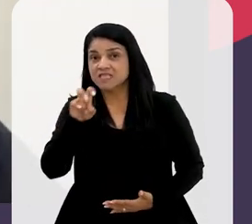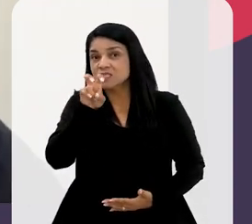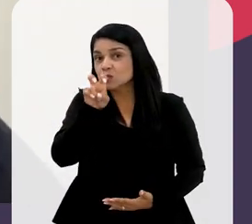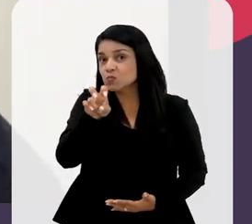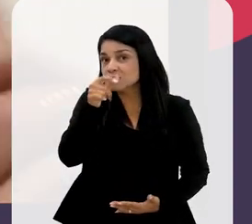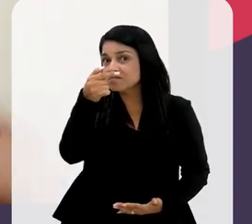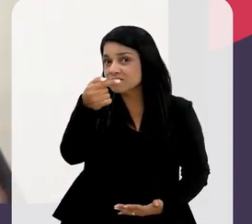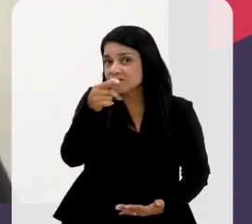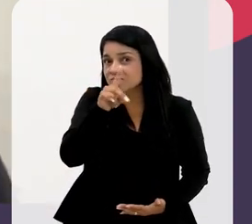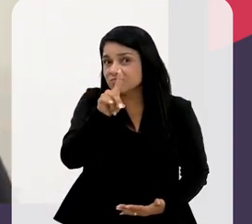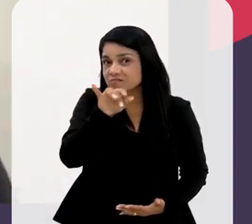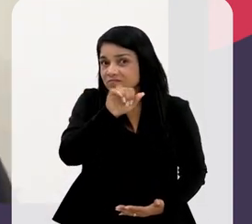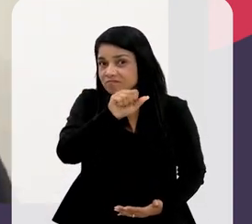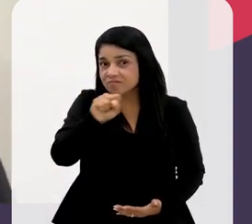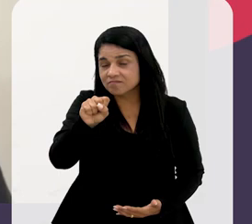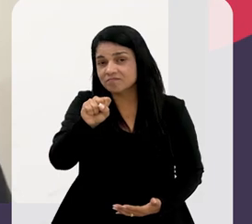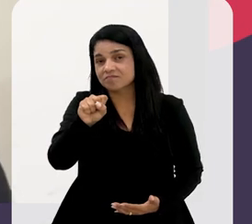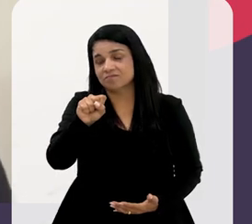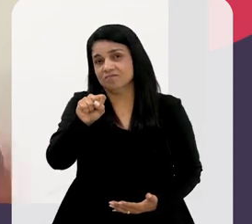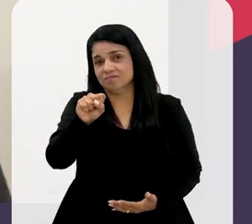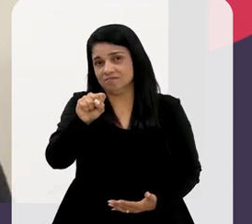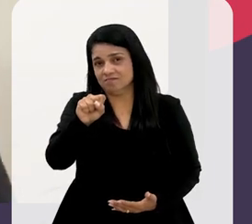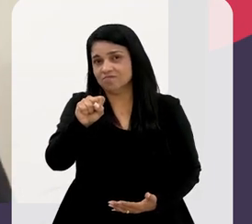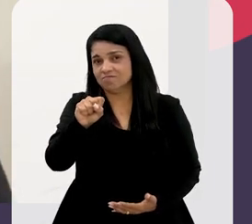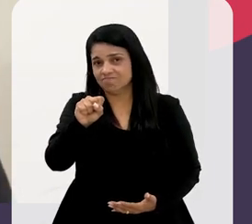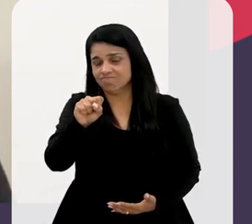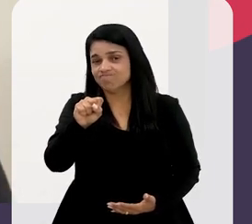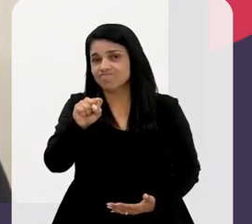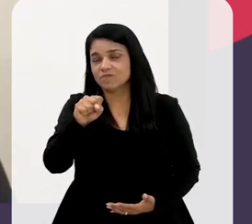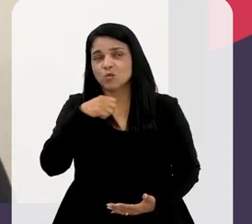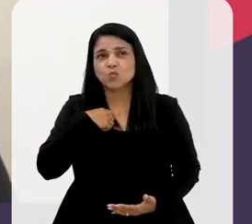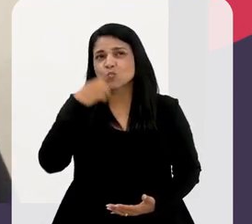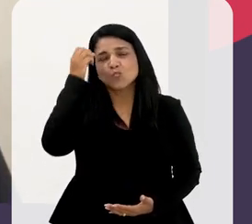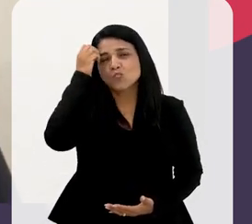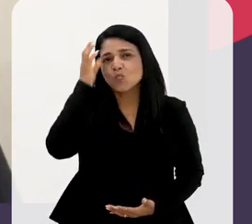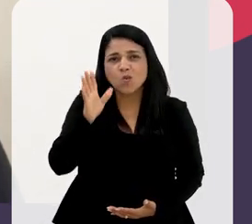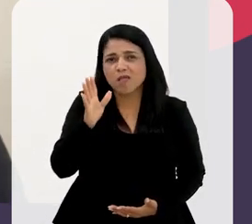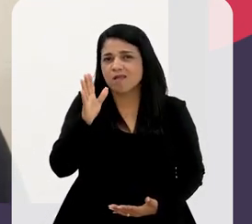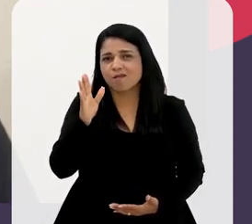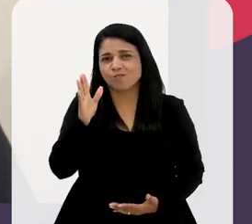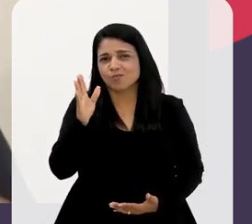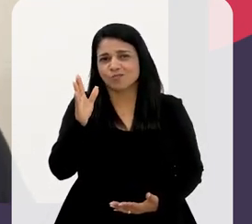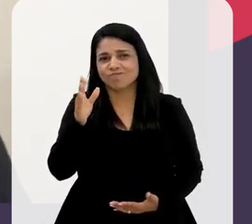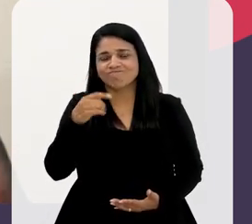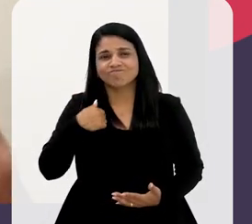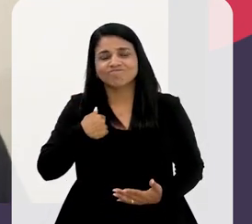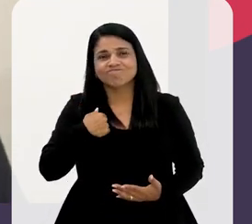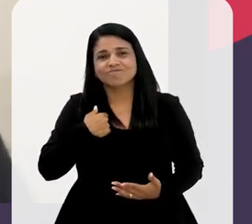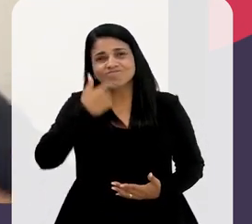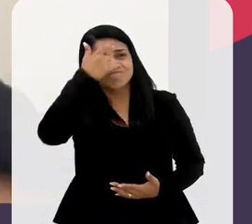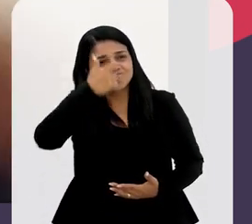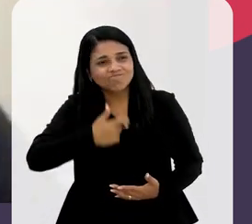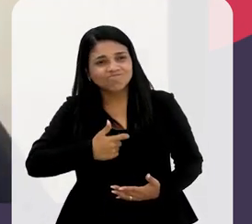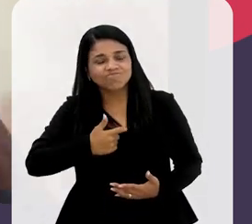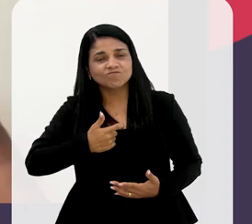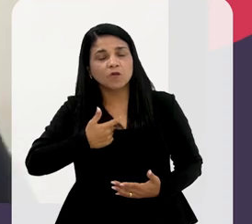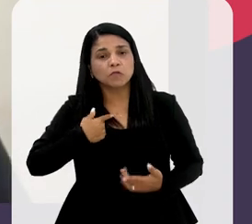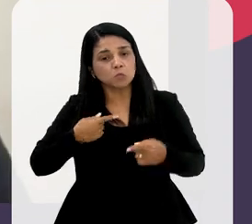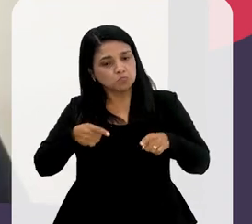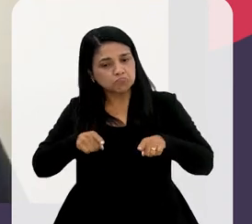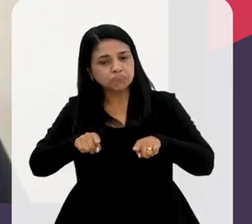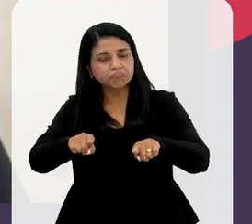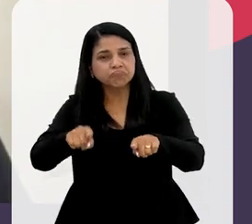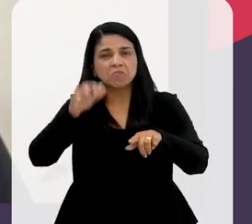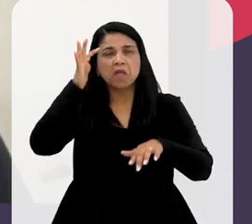fiquei 57 dias de CTI, eu estava no CTI ainda. Eu não me lembro quando foi isso, porque eu estava totalmente no mundo